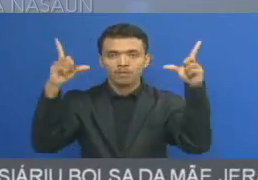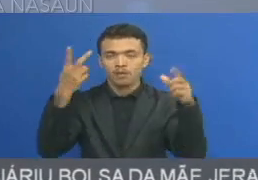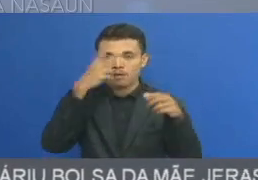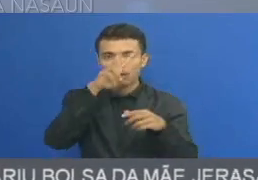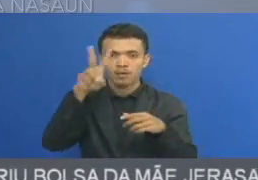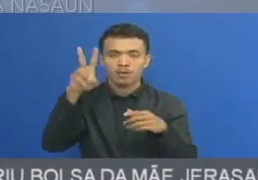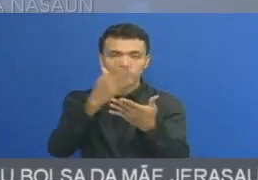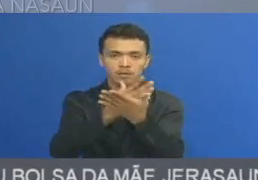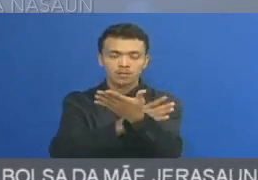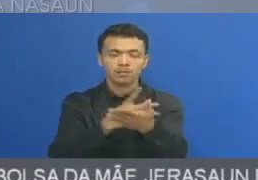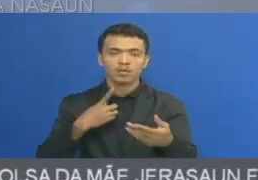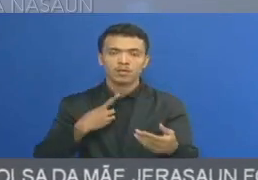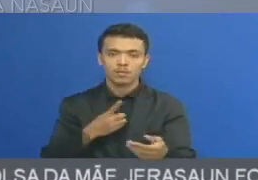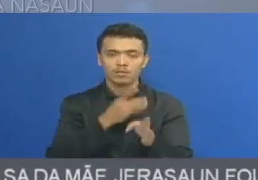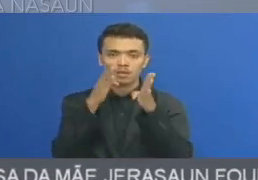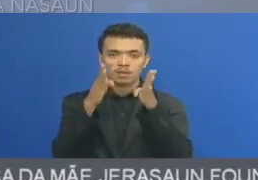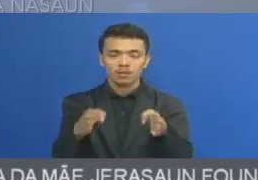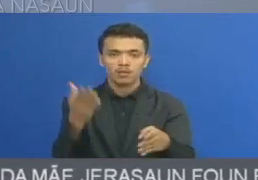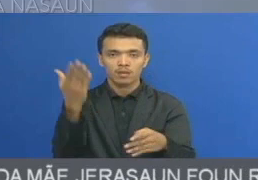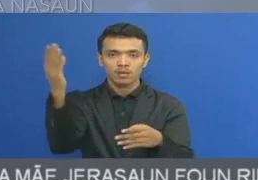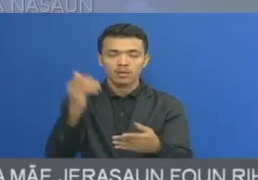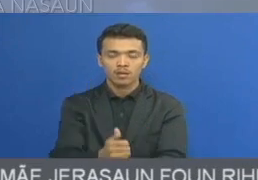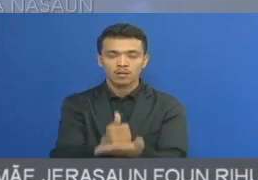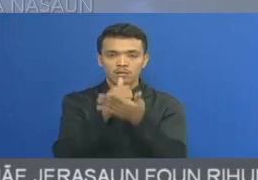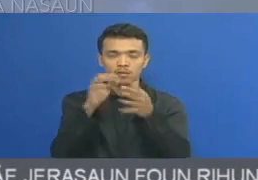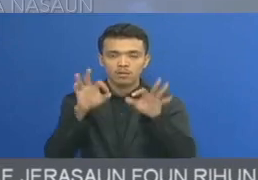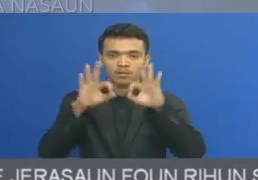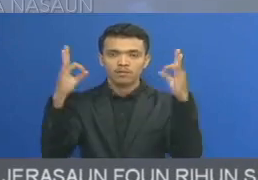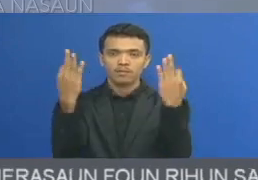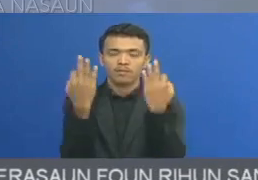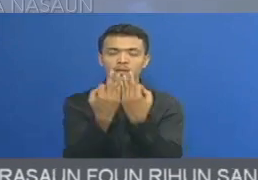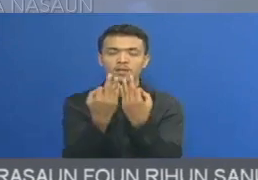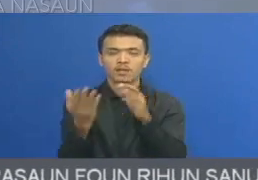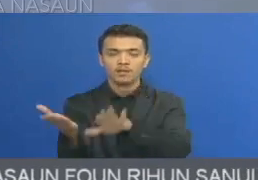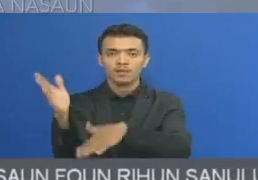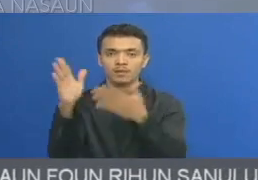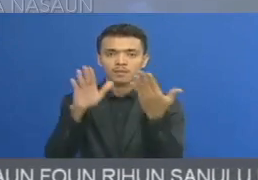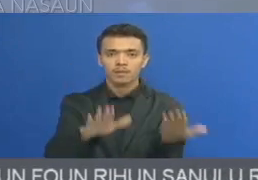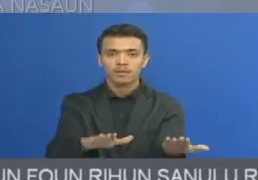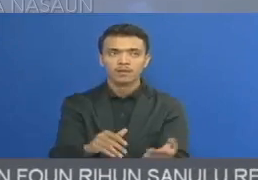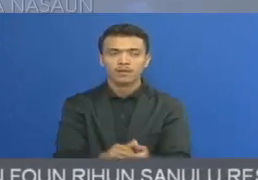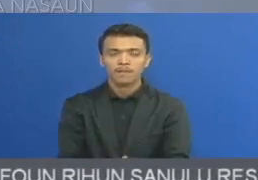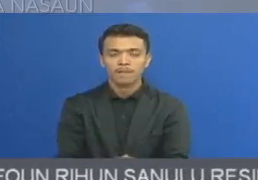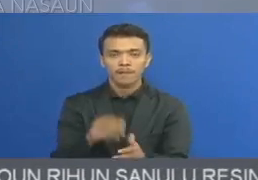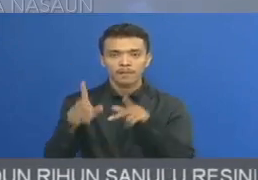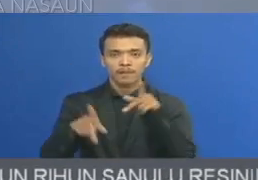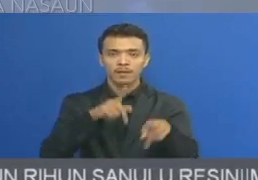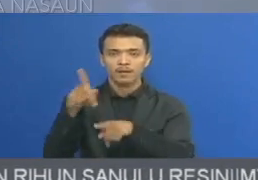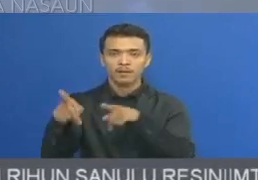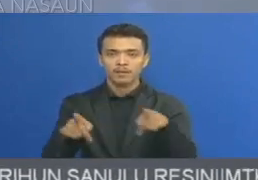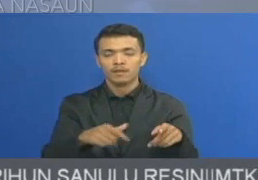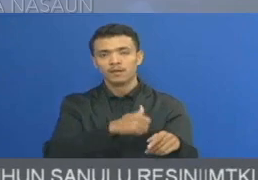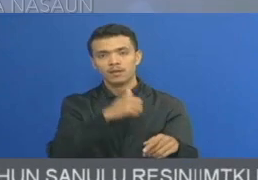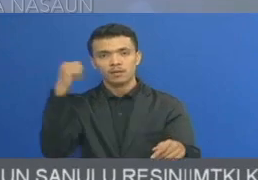deputado ninian ne, ene ba e atendimento ida ba família Sira nebe mate. Mas durante ne ba ema Sira nebe eliu